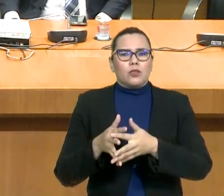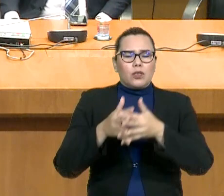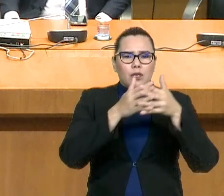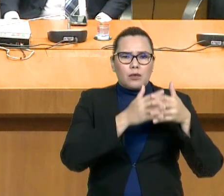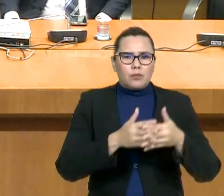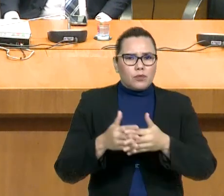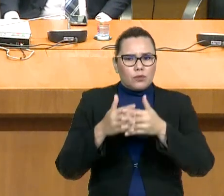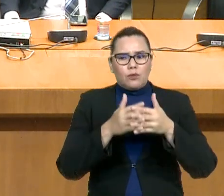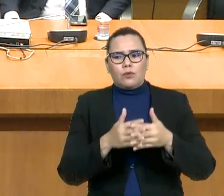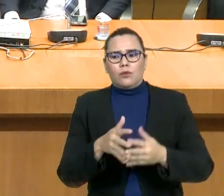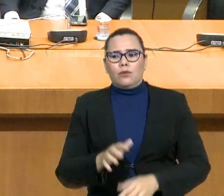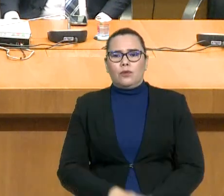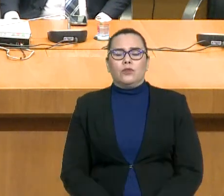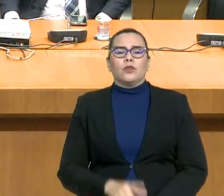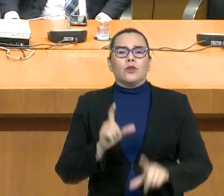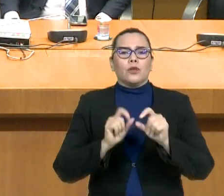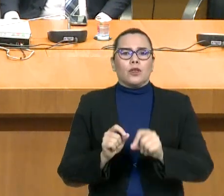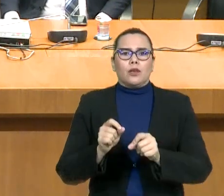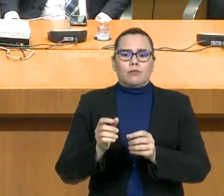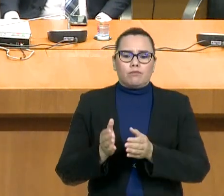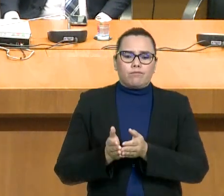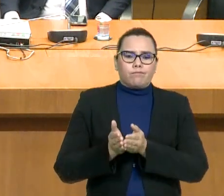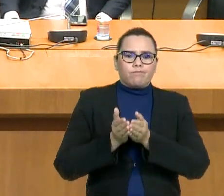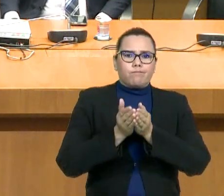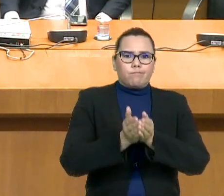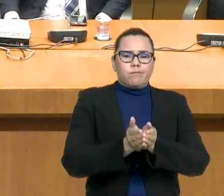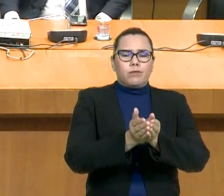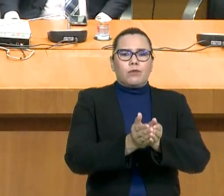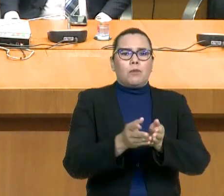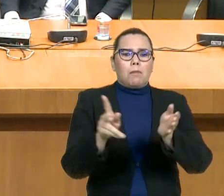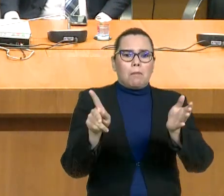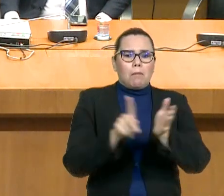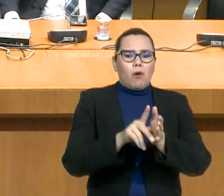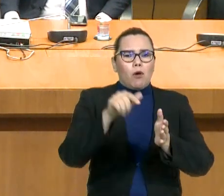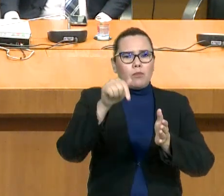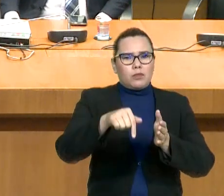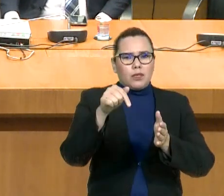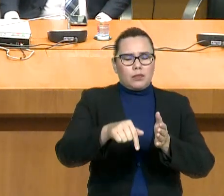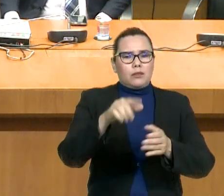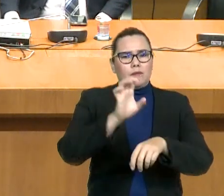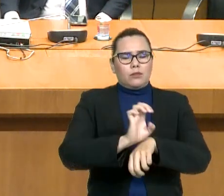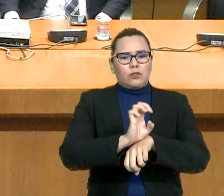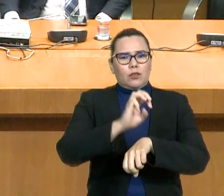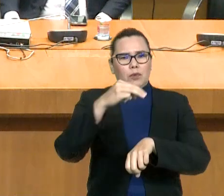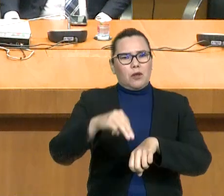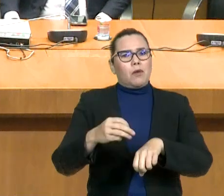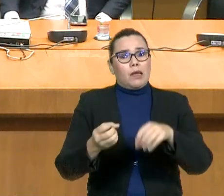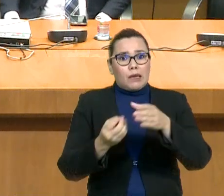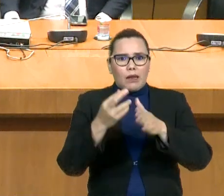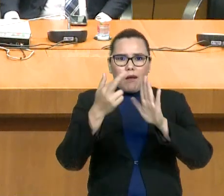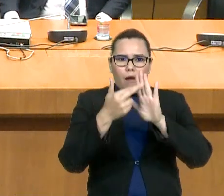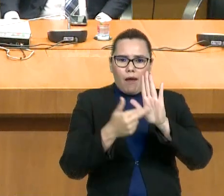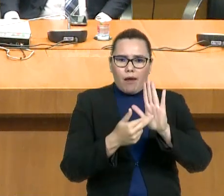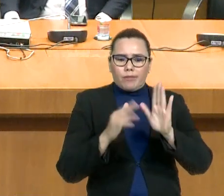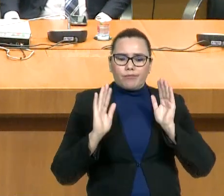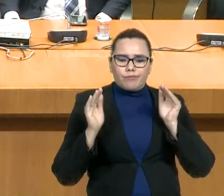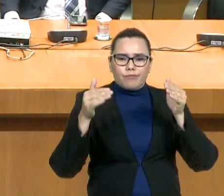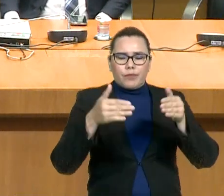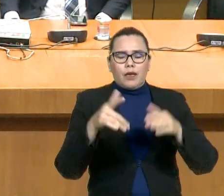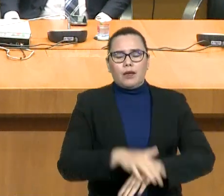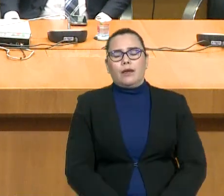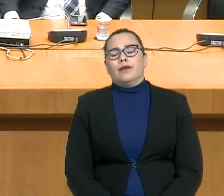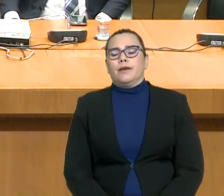terminais aquaviários no Estado do Maranhão e da outras providências. Requerimento número